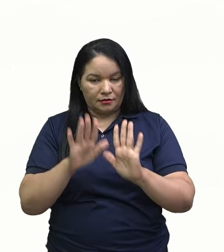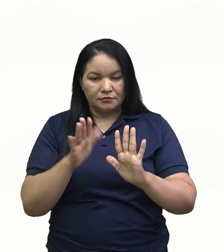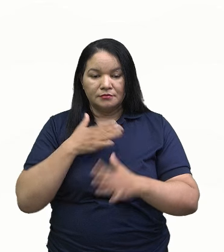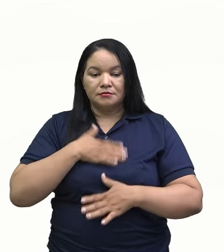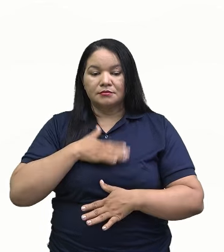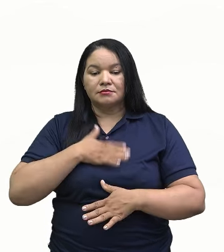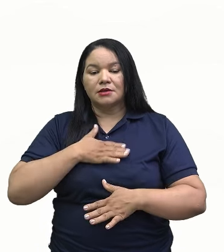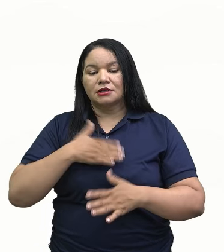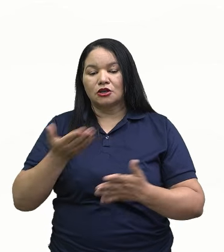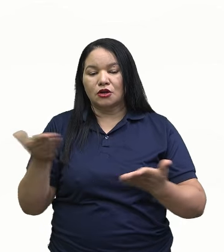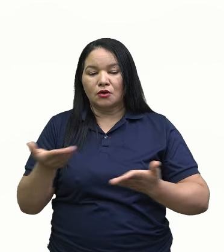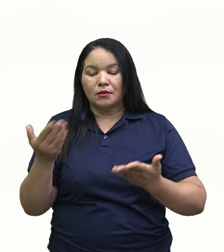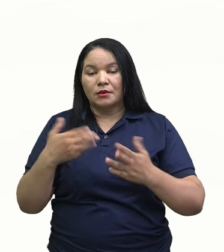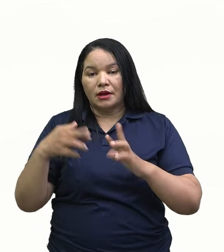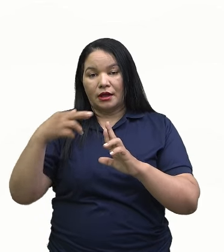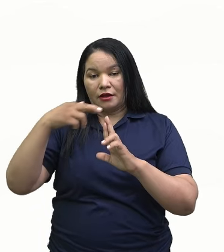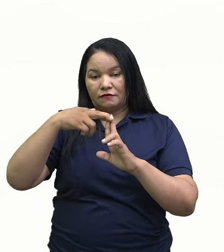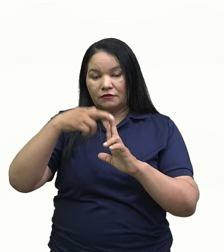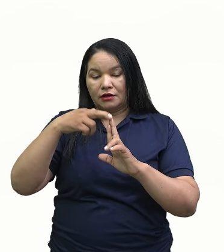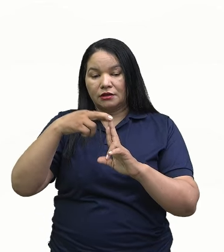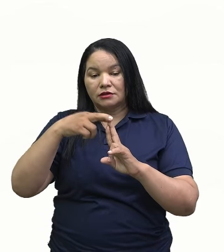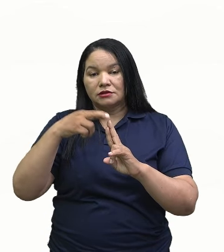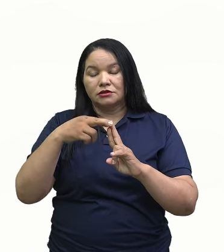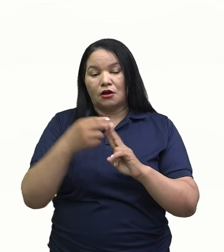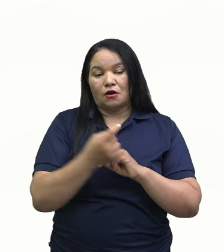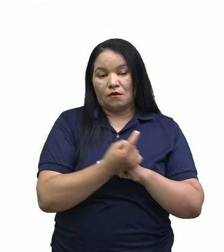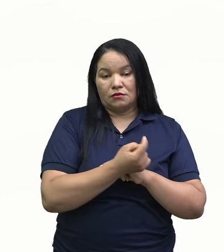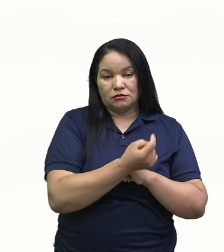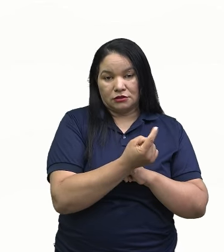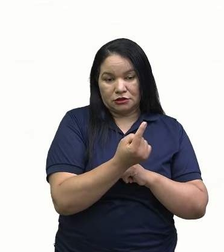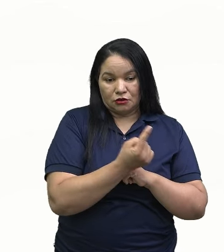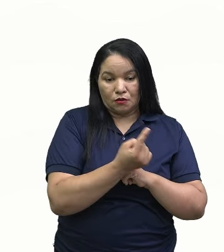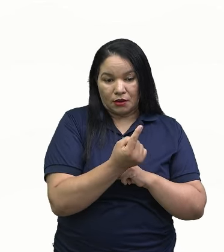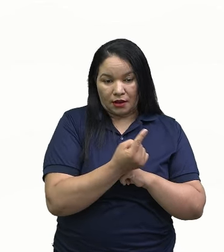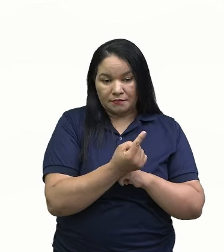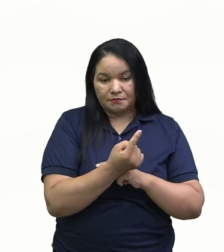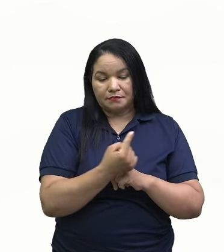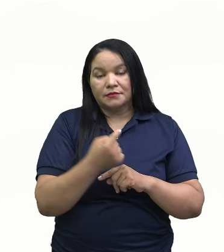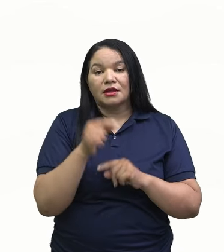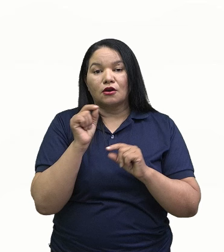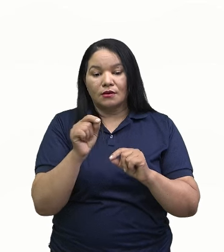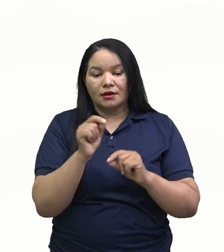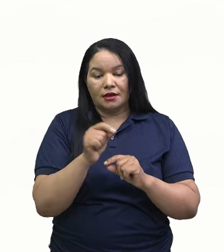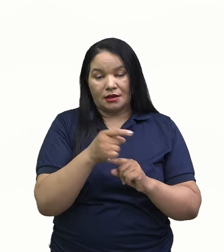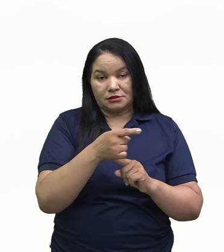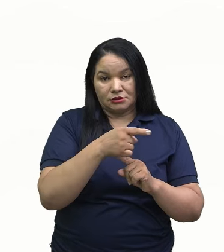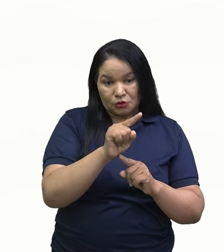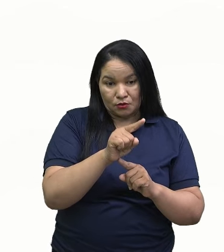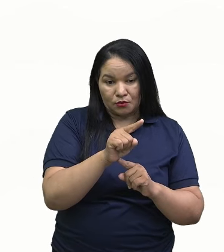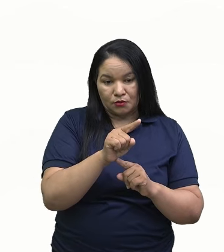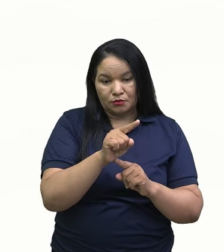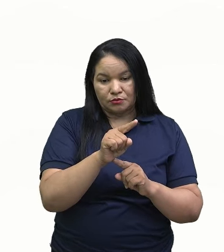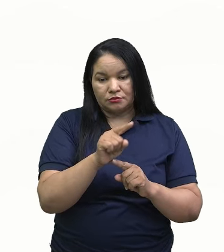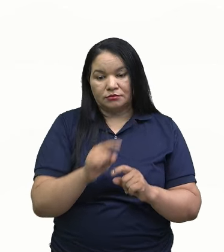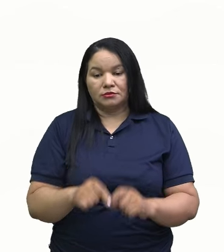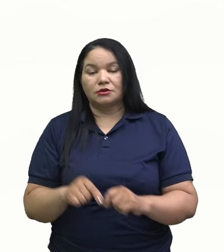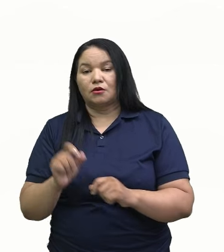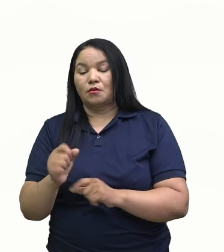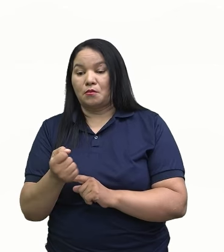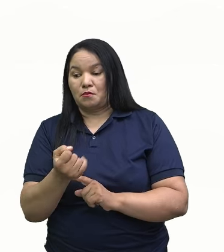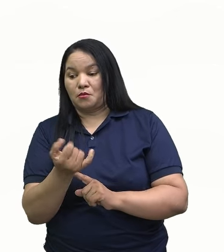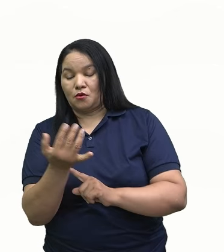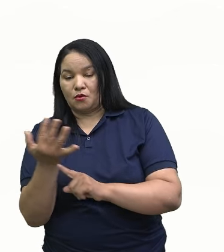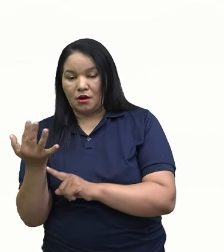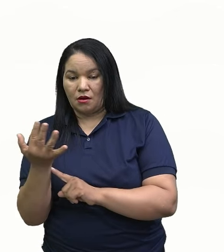entendam. Quando eu faço referência ao singular, é com acento agudo. E quando eu faço referência ao plural,